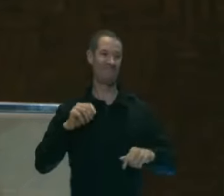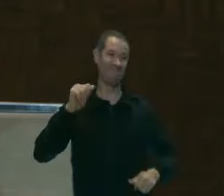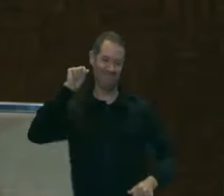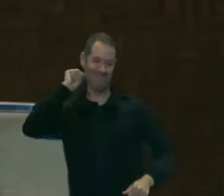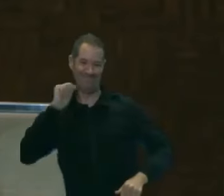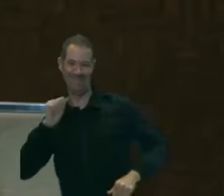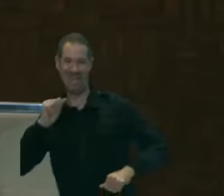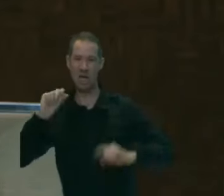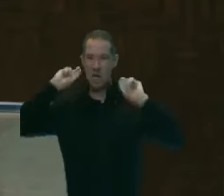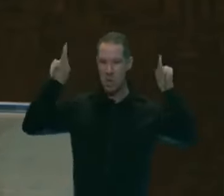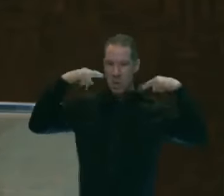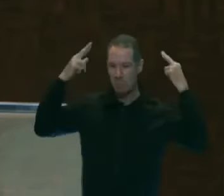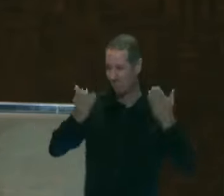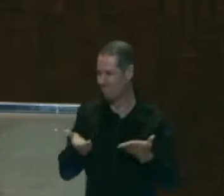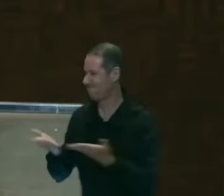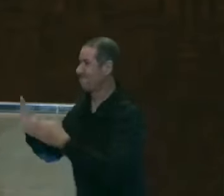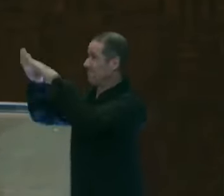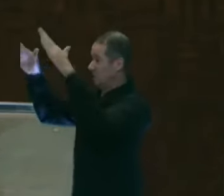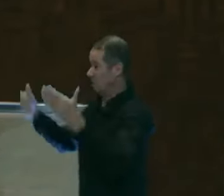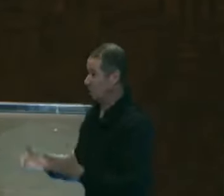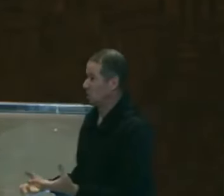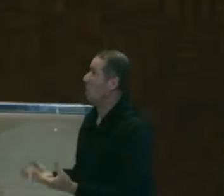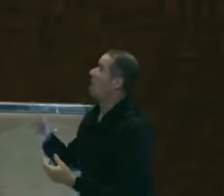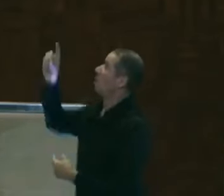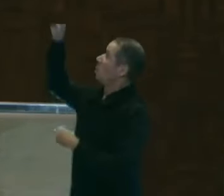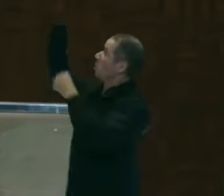o altar, e fogo cai do céu.